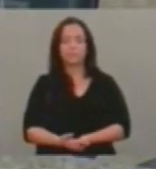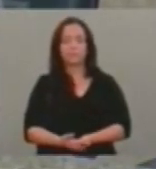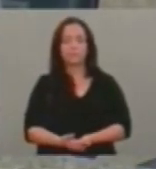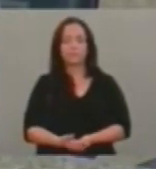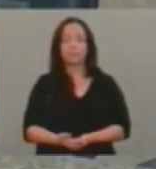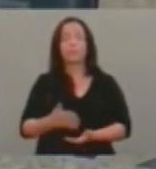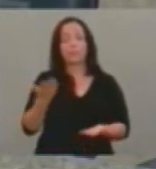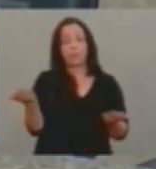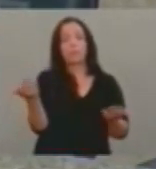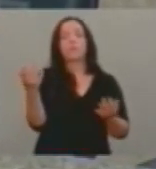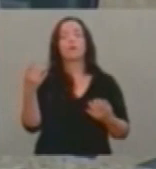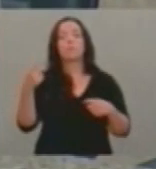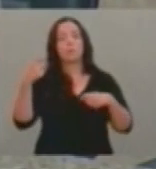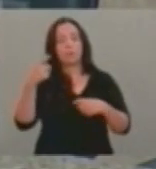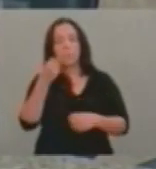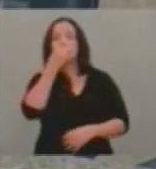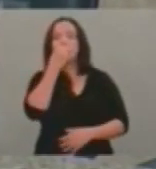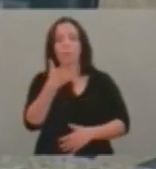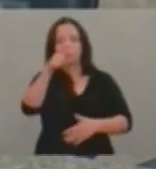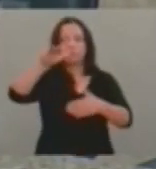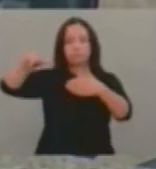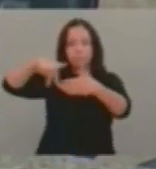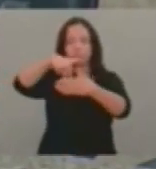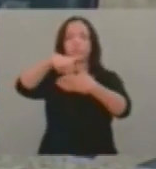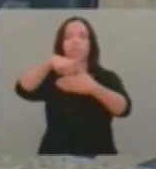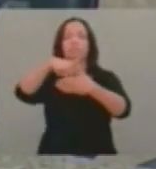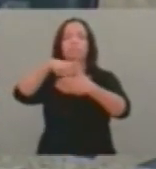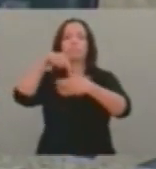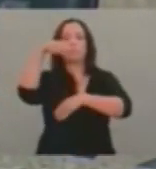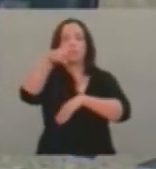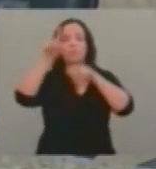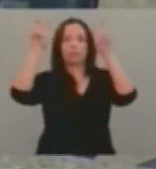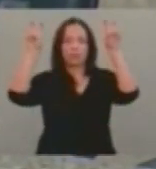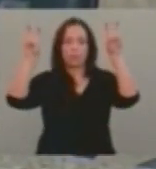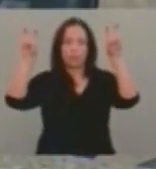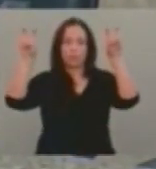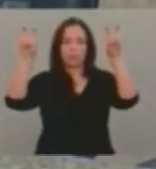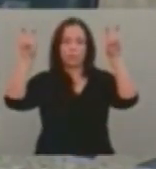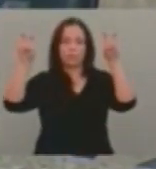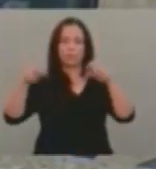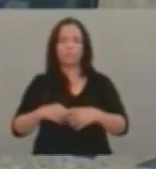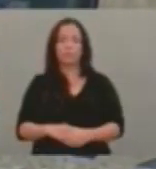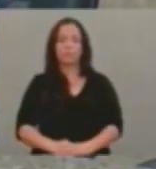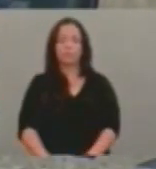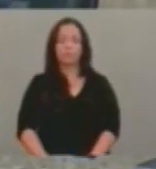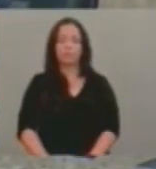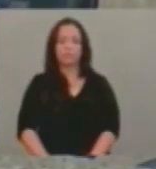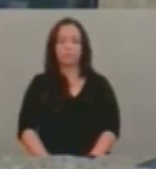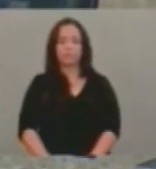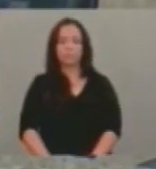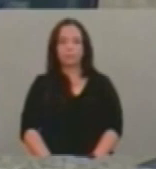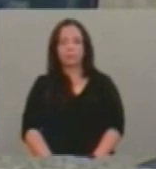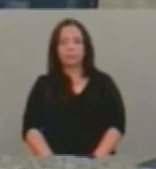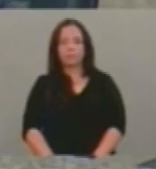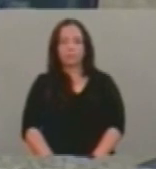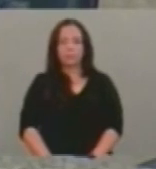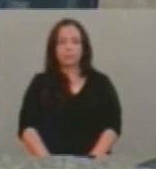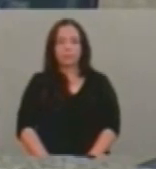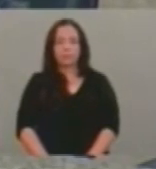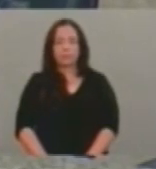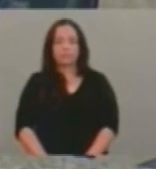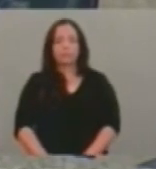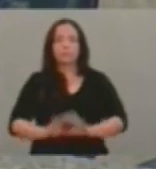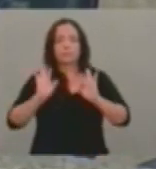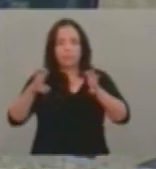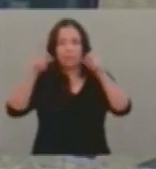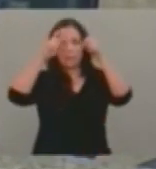aqui essa discussão para o plenário da casa, né? já foi, inclusive, discutida